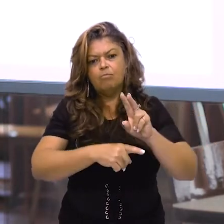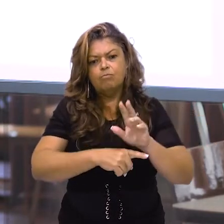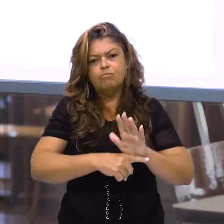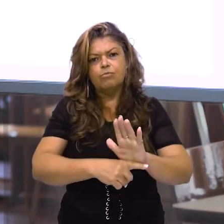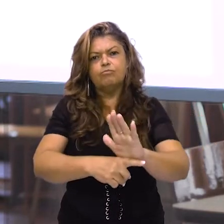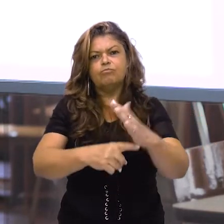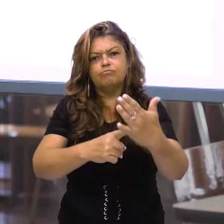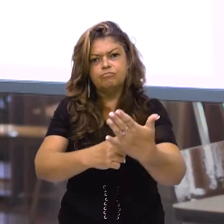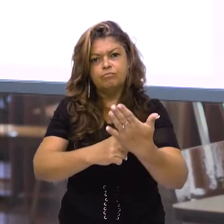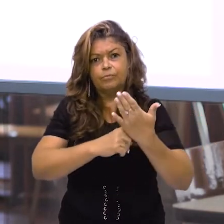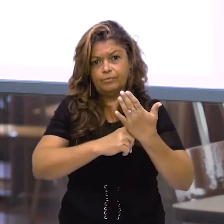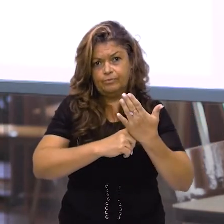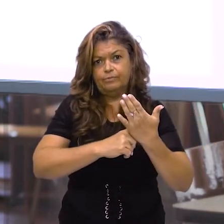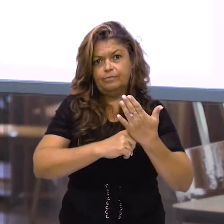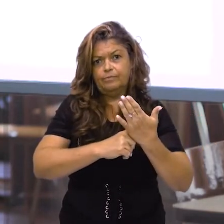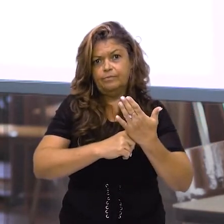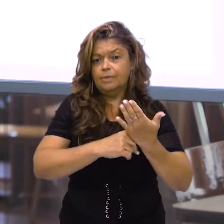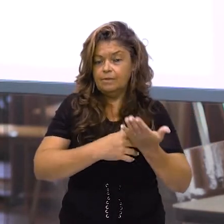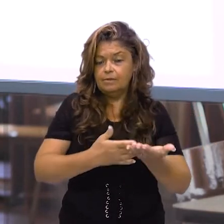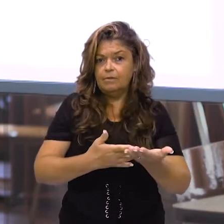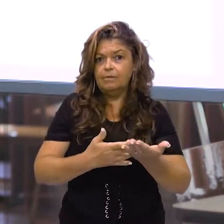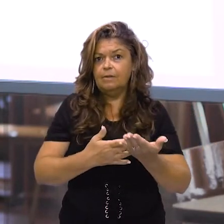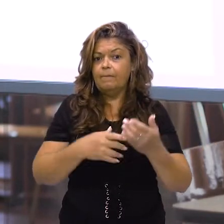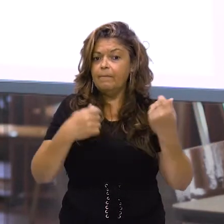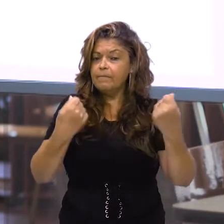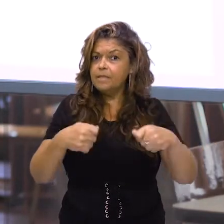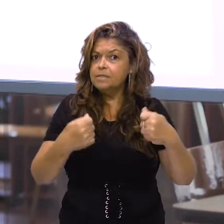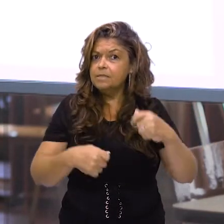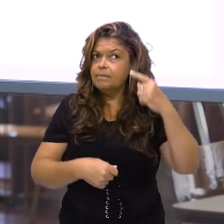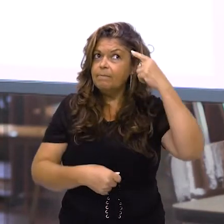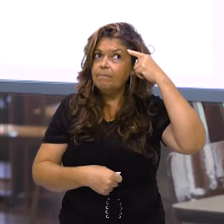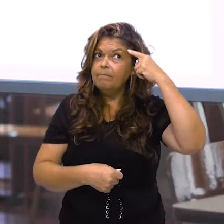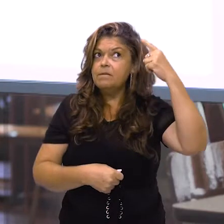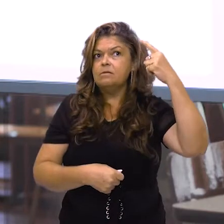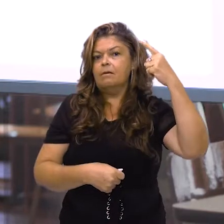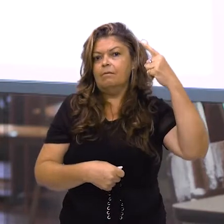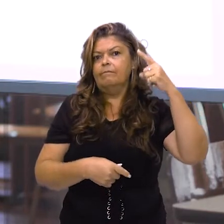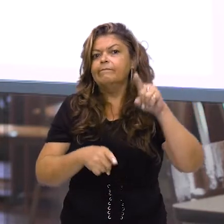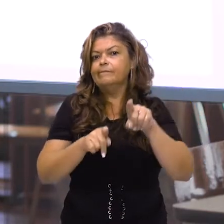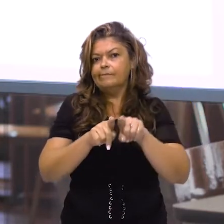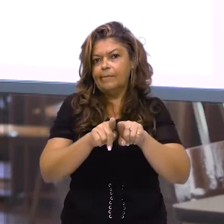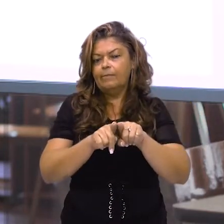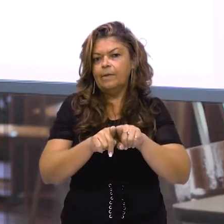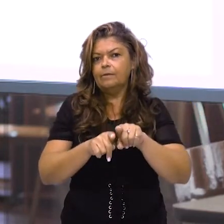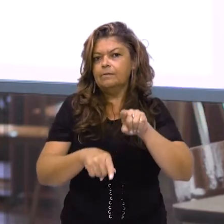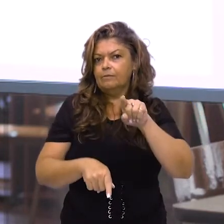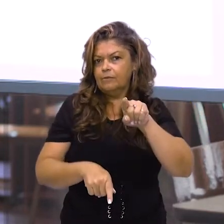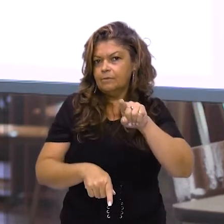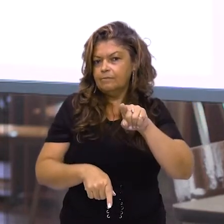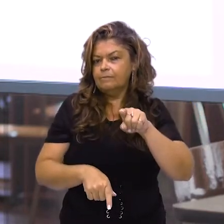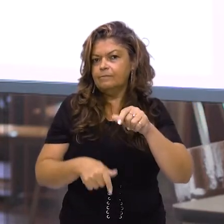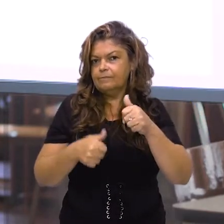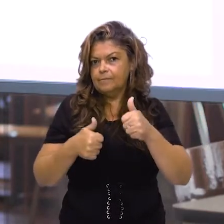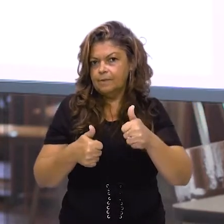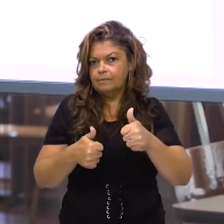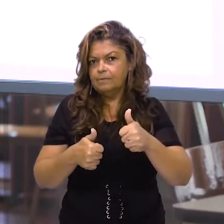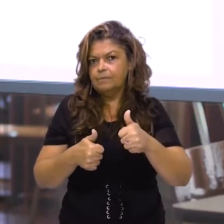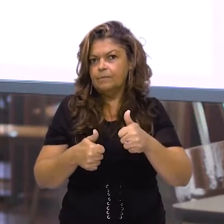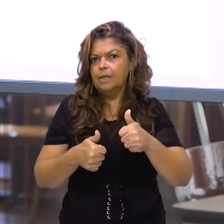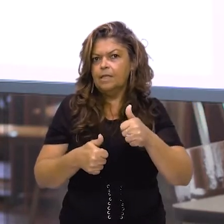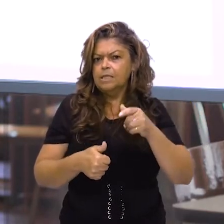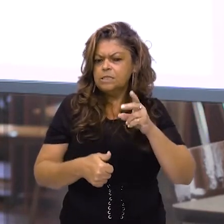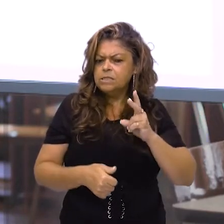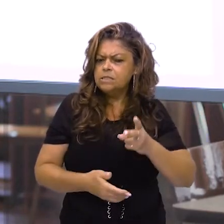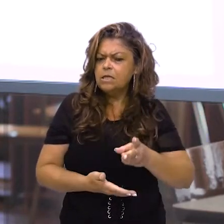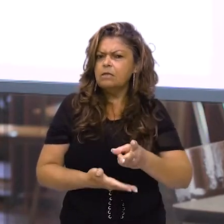que lhe beneficiasse, então você sempre tem que pensar nisso. Então, você também vai agir pensando nessa maneira. Então, eu sempre vou